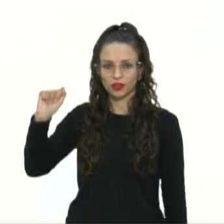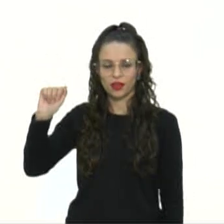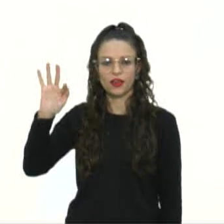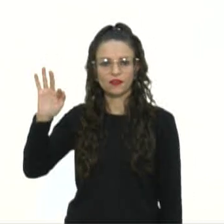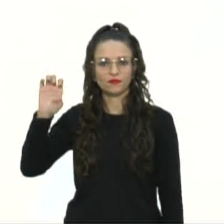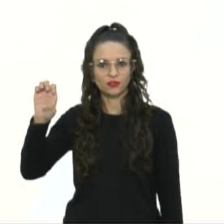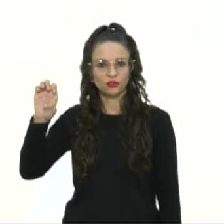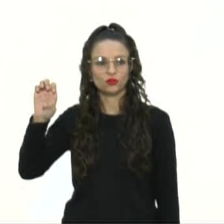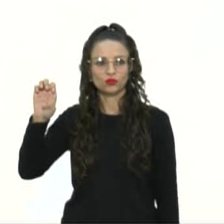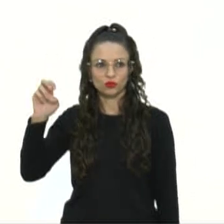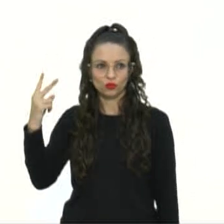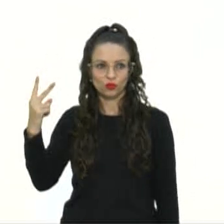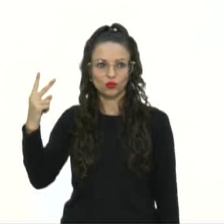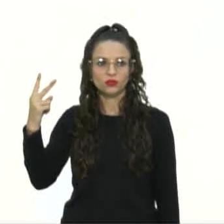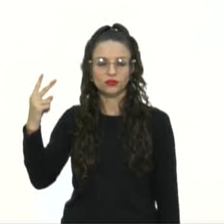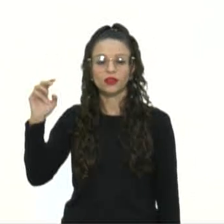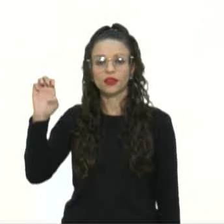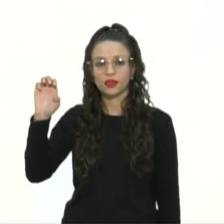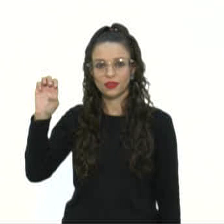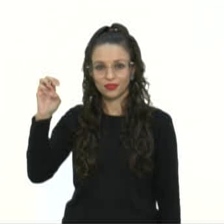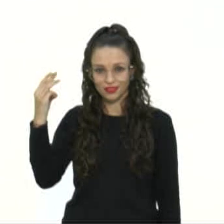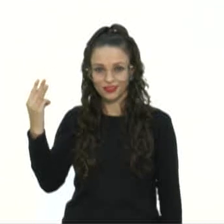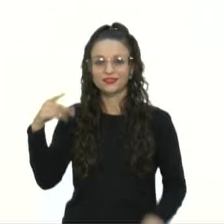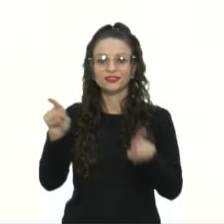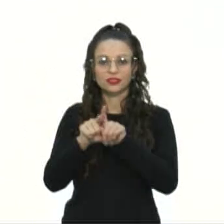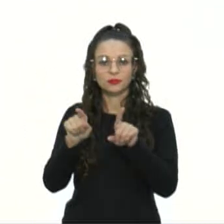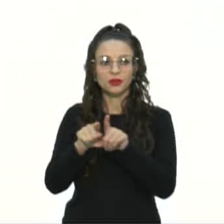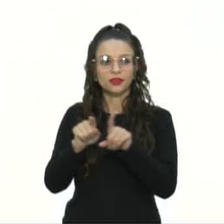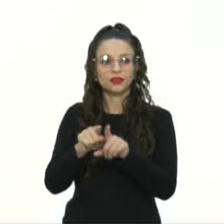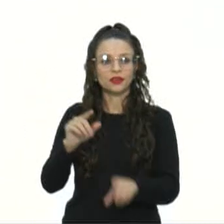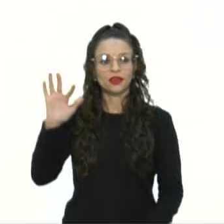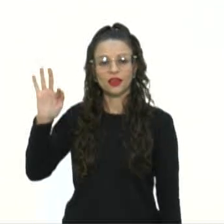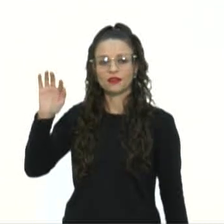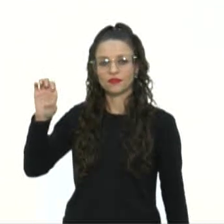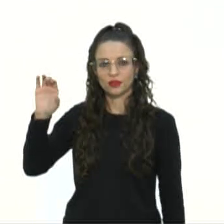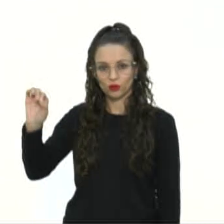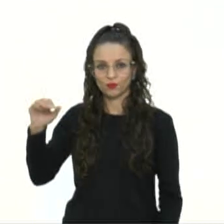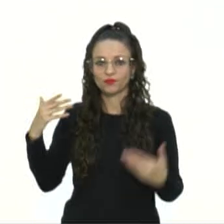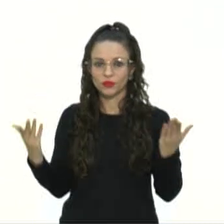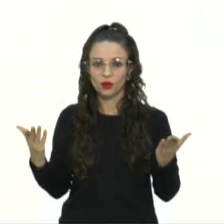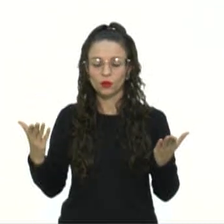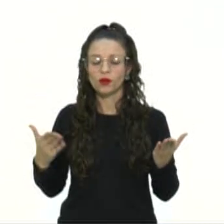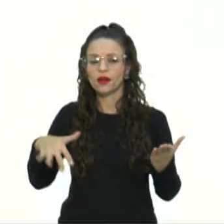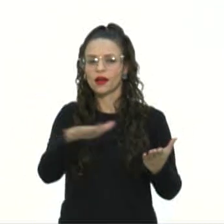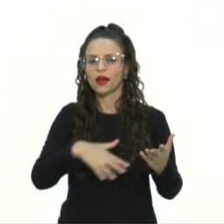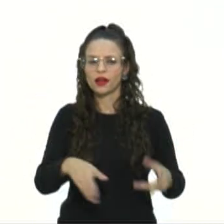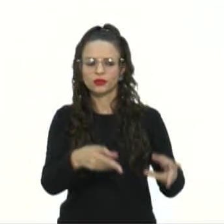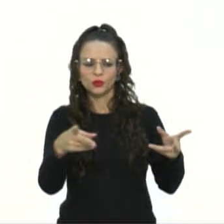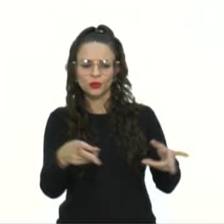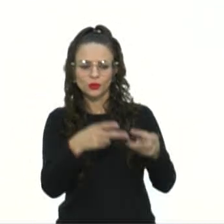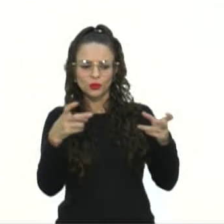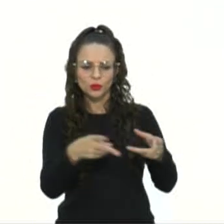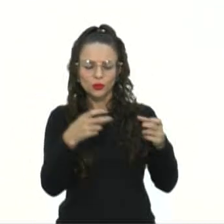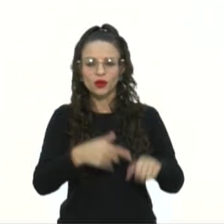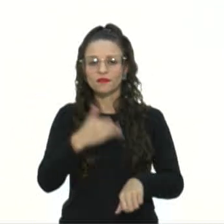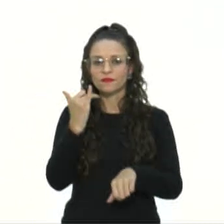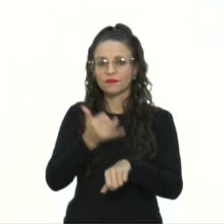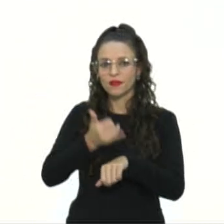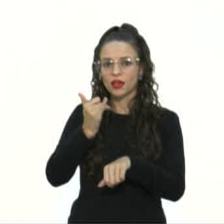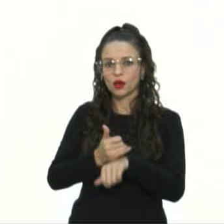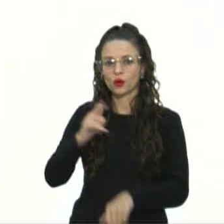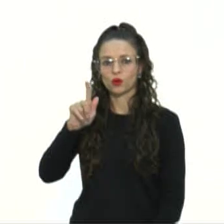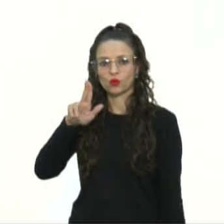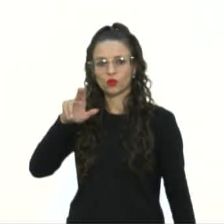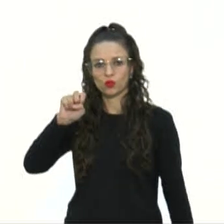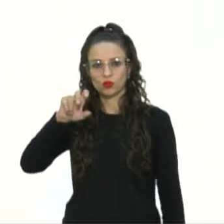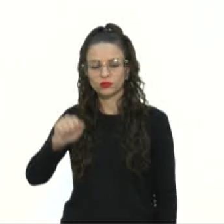a magnetita, F3O4 e a iucita, FO. Na siderúrgica, o ferro gusa é obtido pela fusão